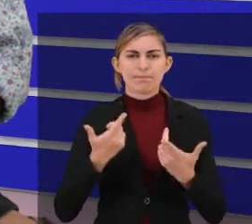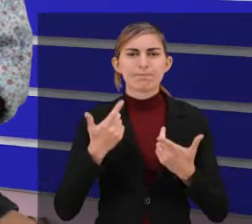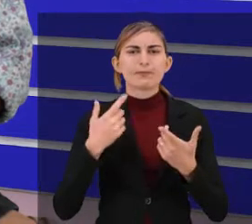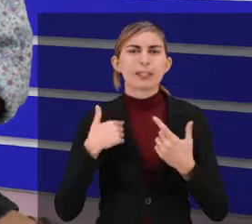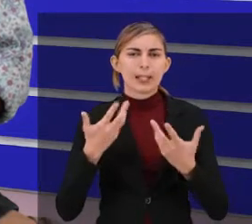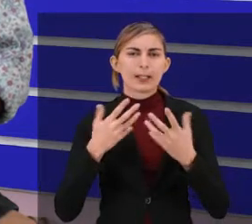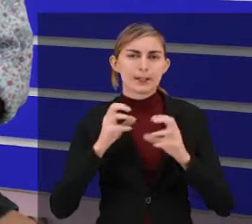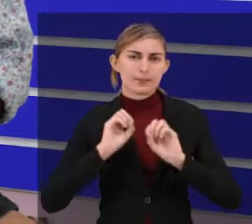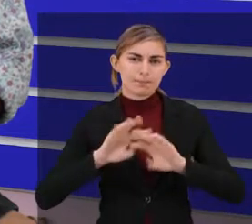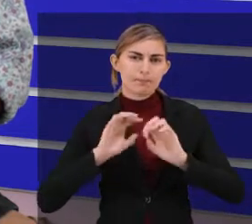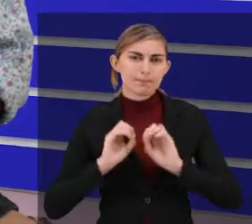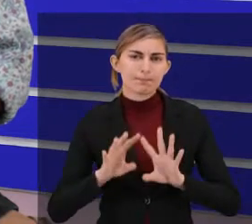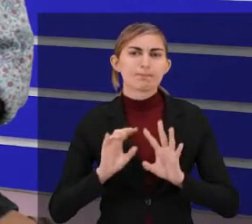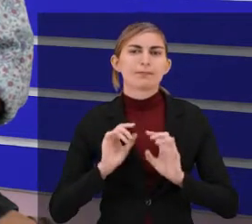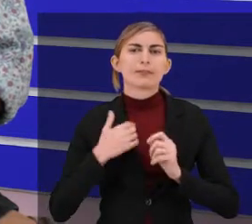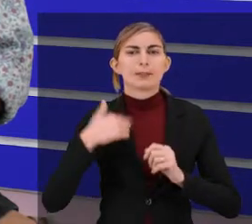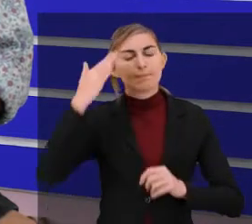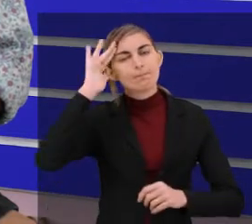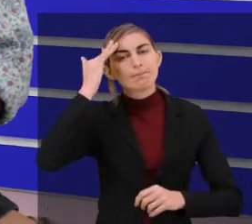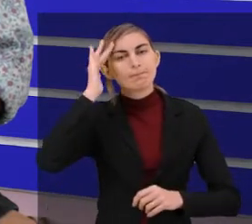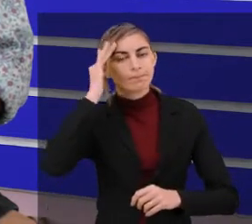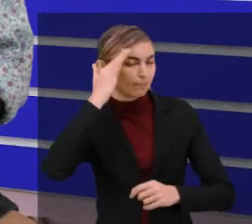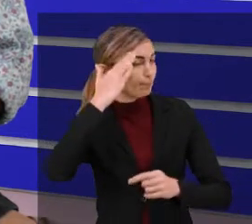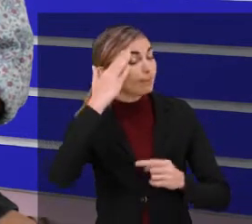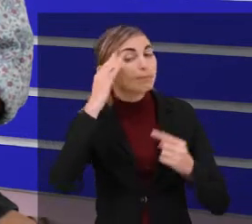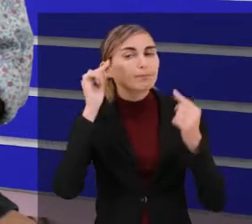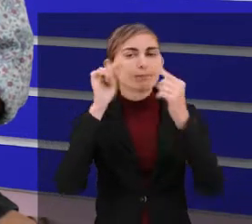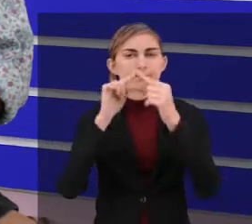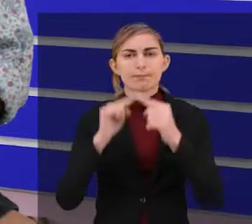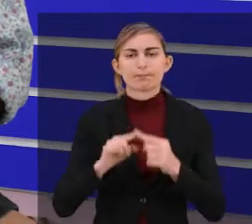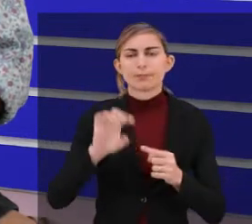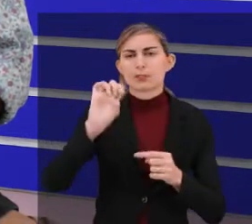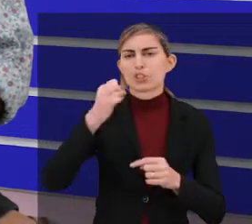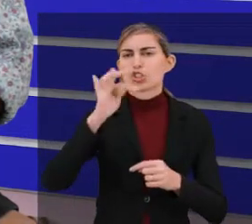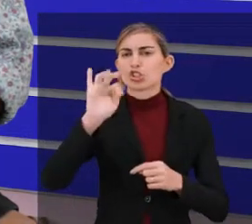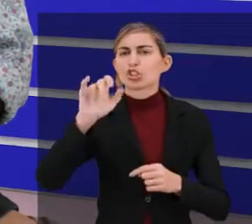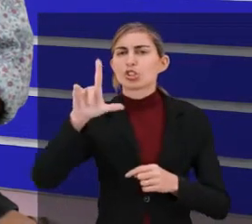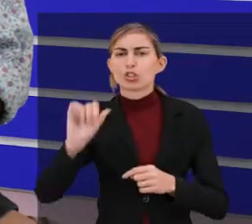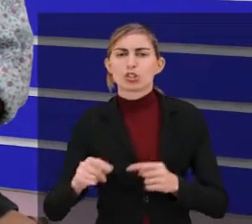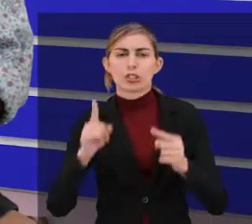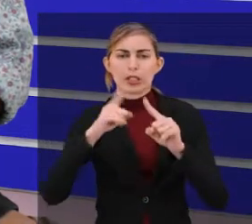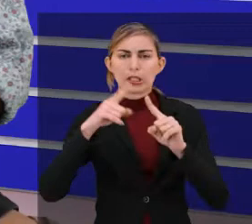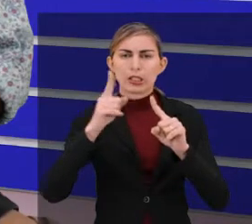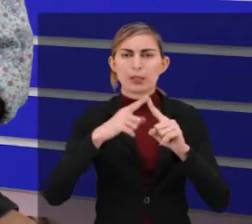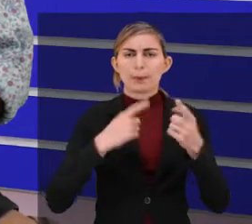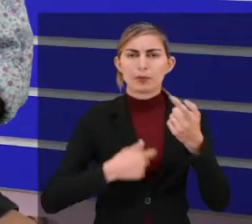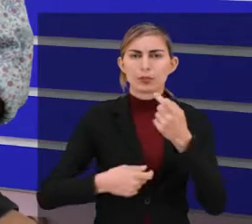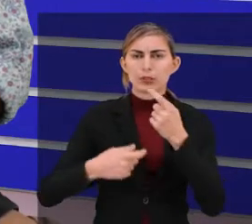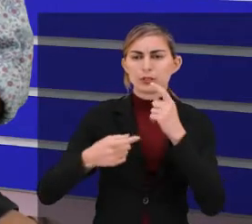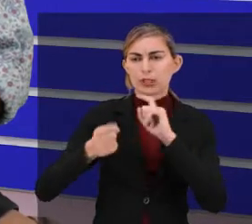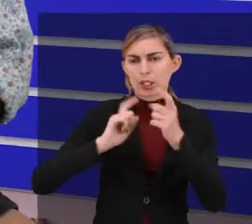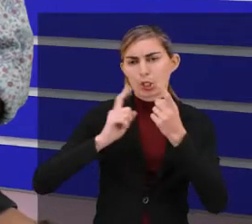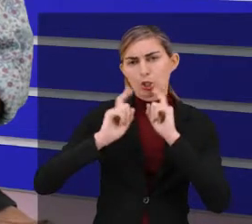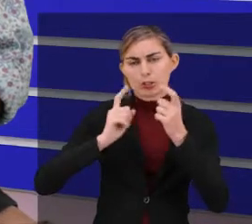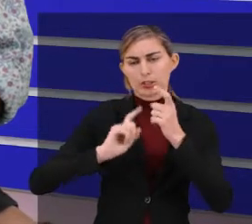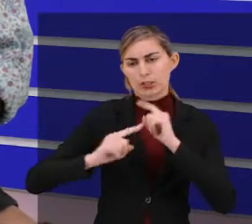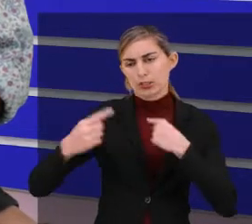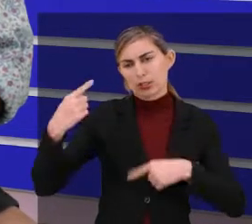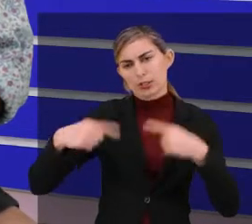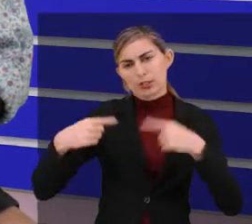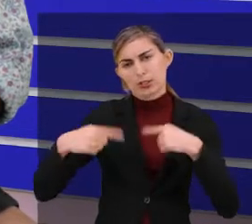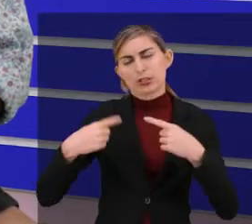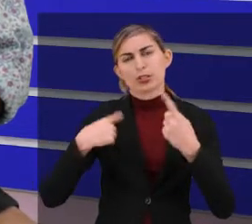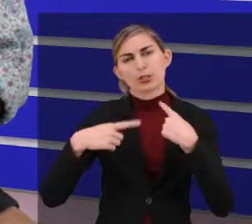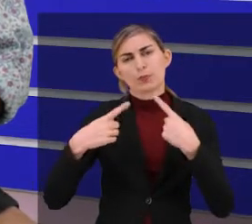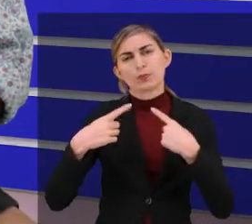intencionalidade educacional entender semelhanças e estilos entre tipos de negociação. Os